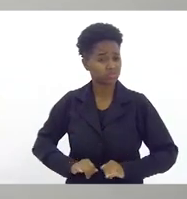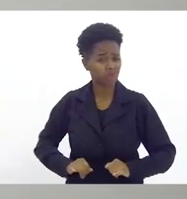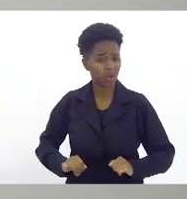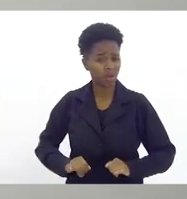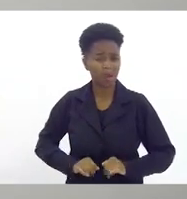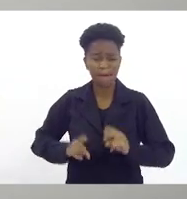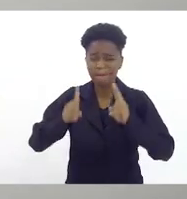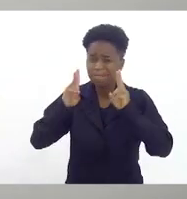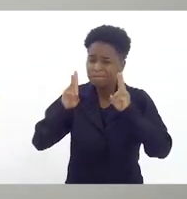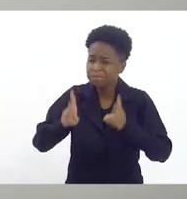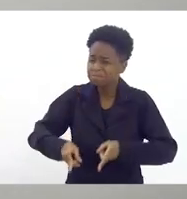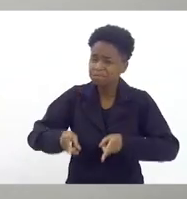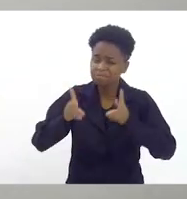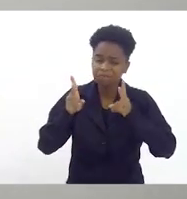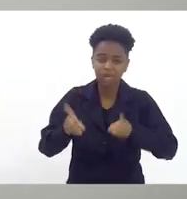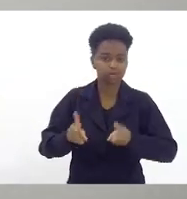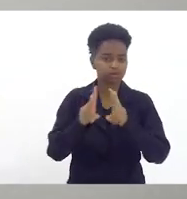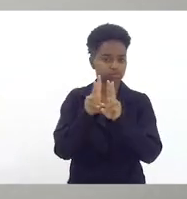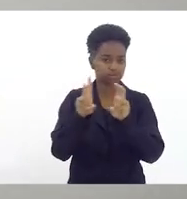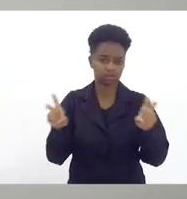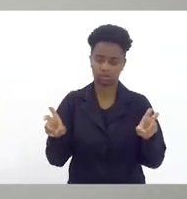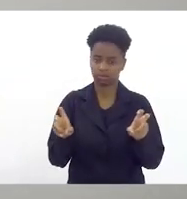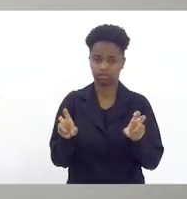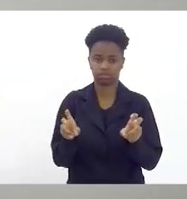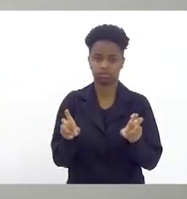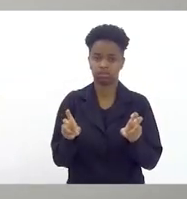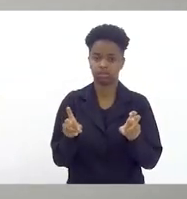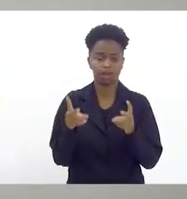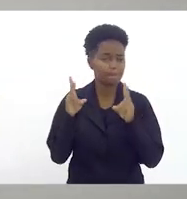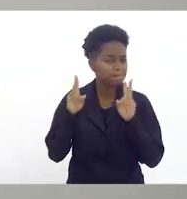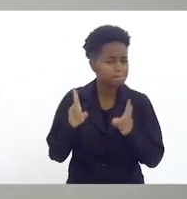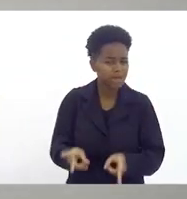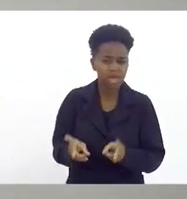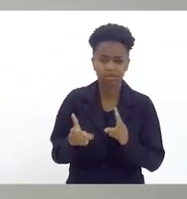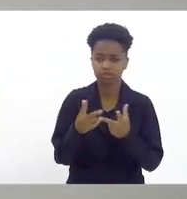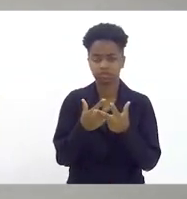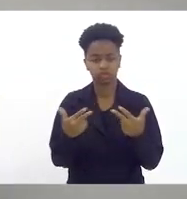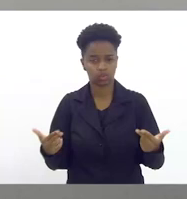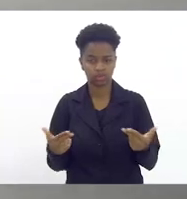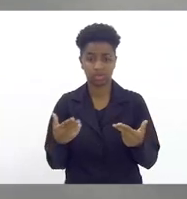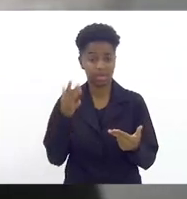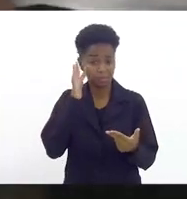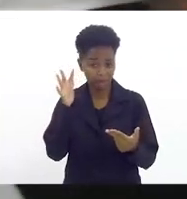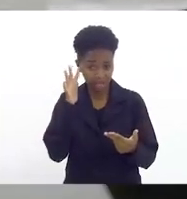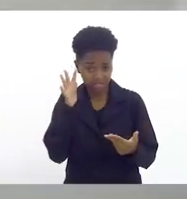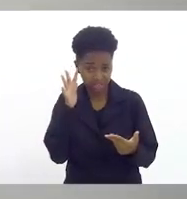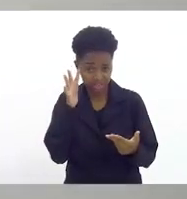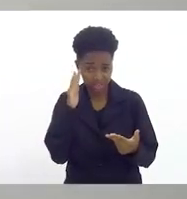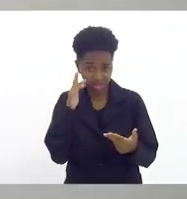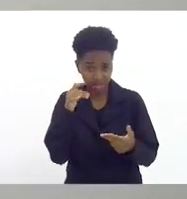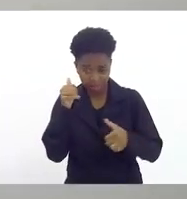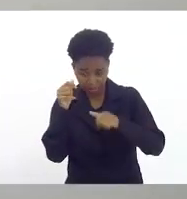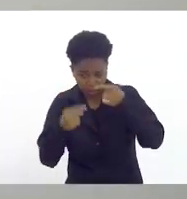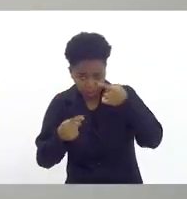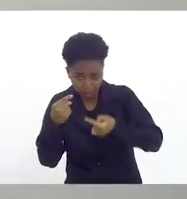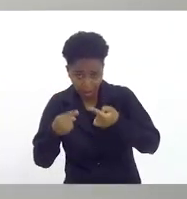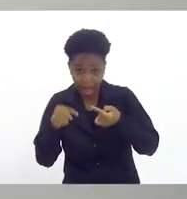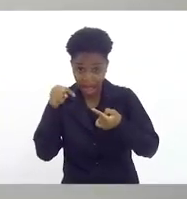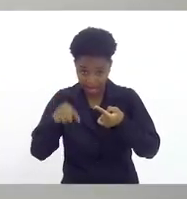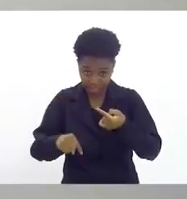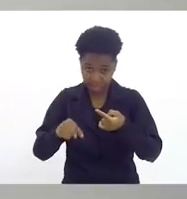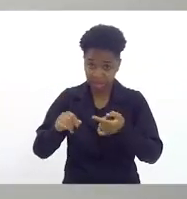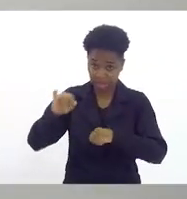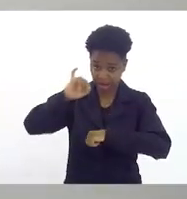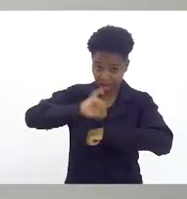as questões todas aqui Imagine as questões tratadas aqui no Rio de Janeiro ex